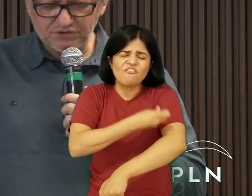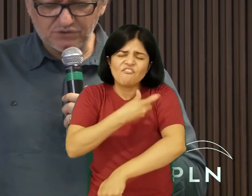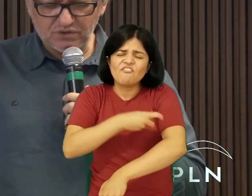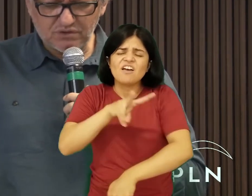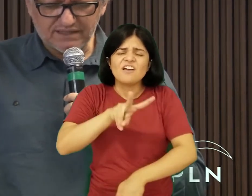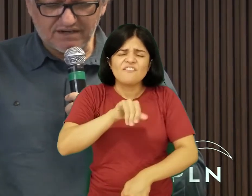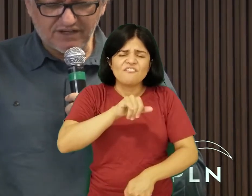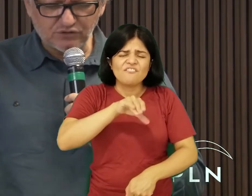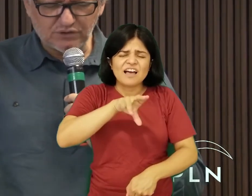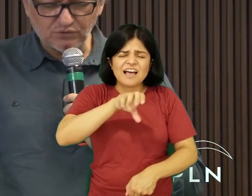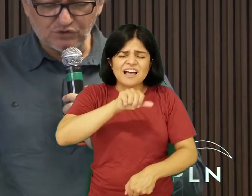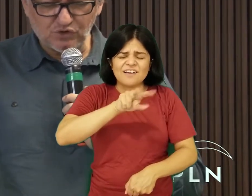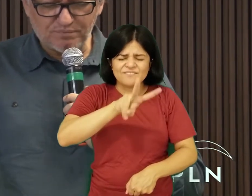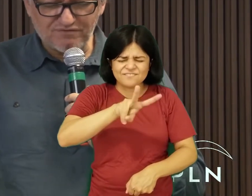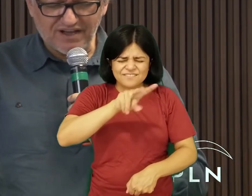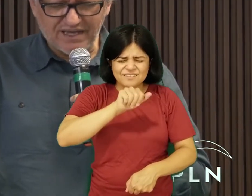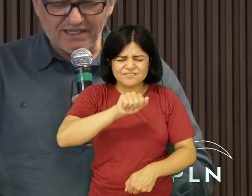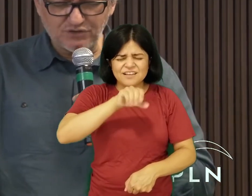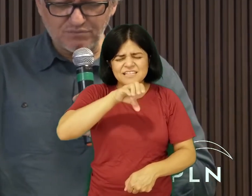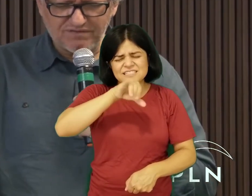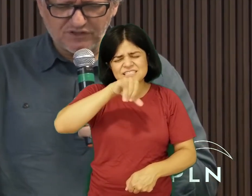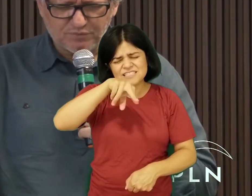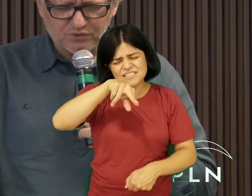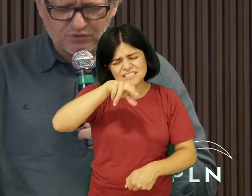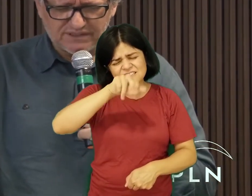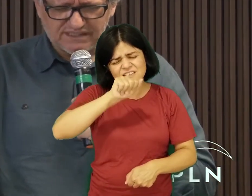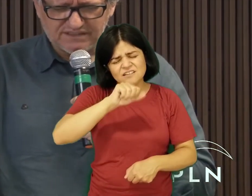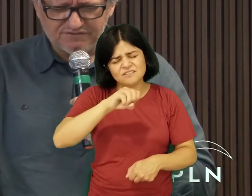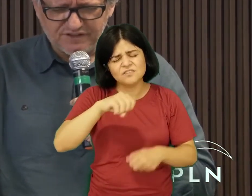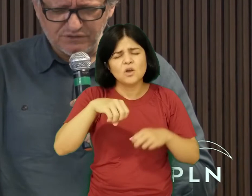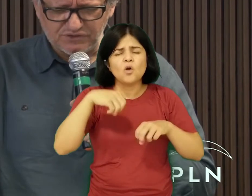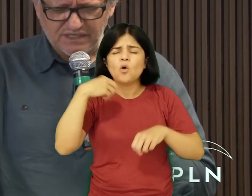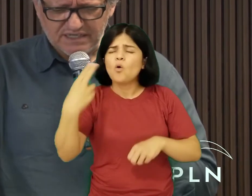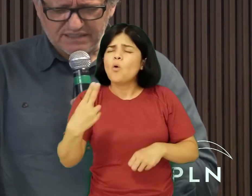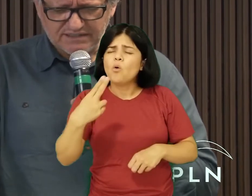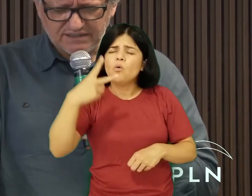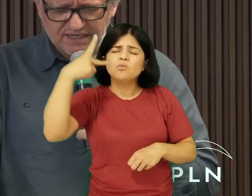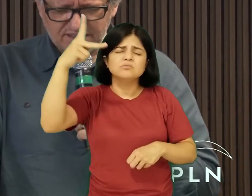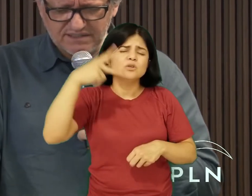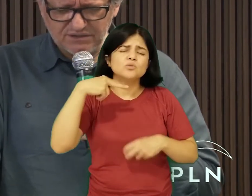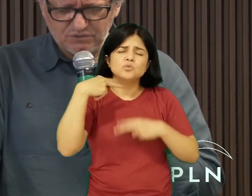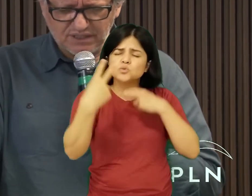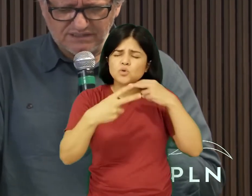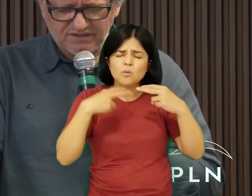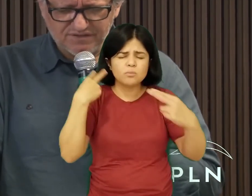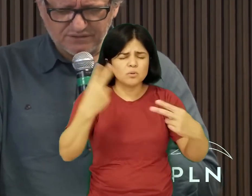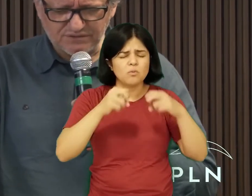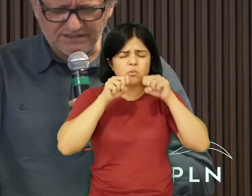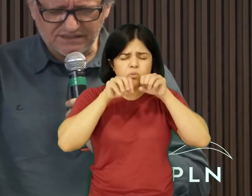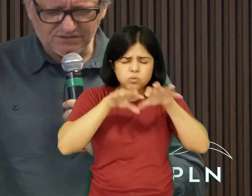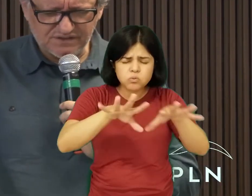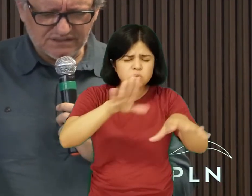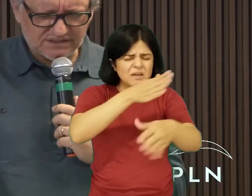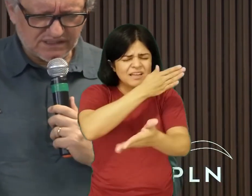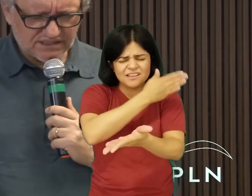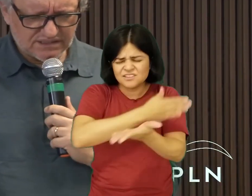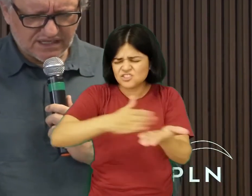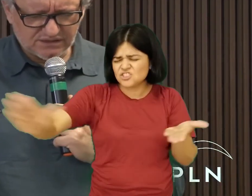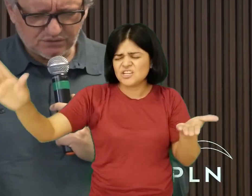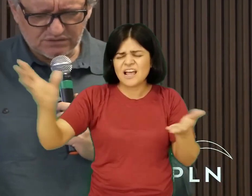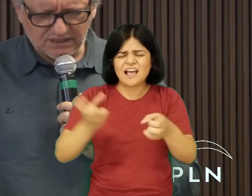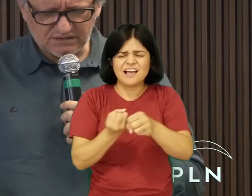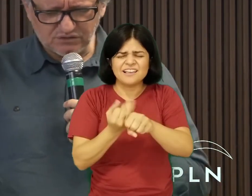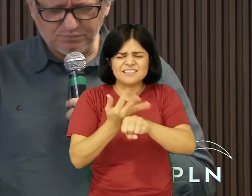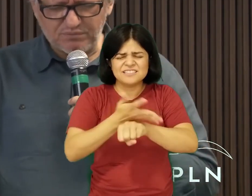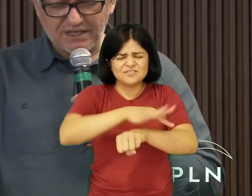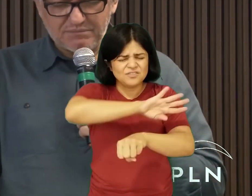mesmo, Senhor, através do Teu sopro, varrendo de uma vez por todas esse vírus que tem ceifado tantas vidas e